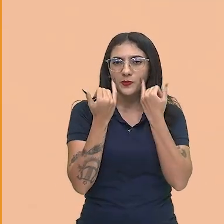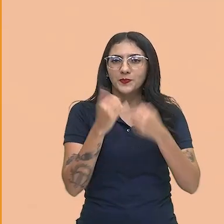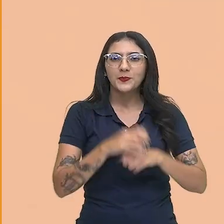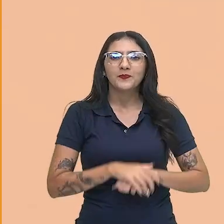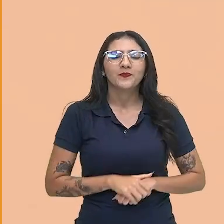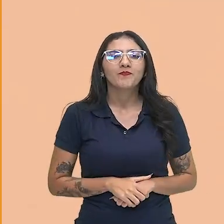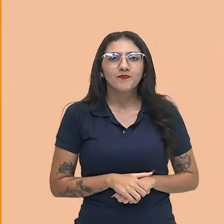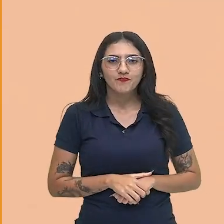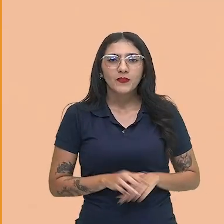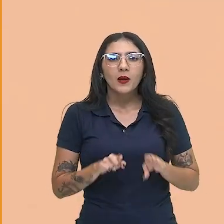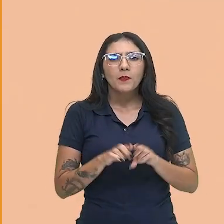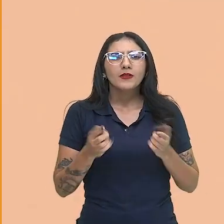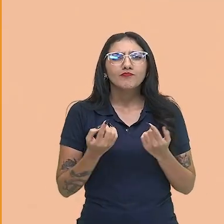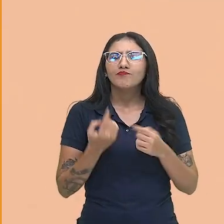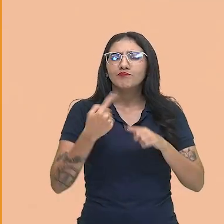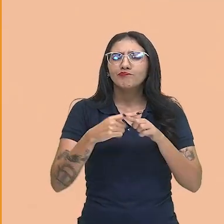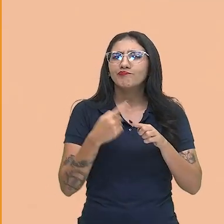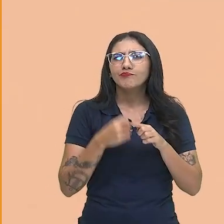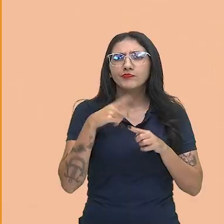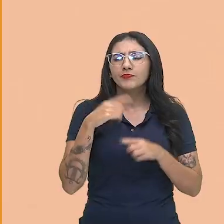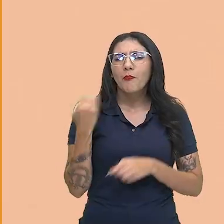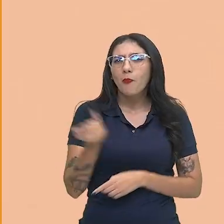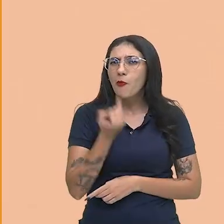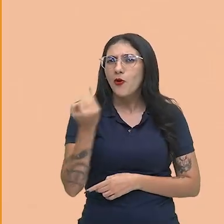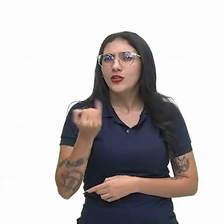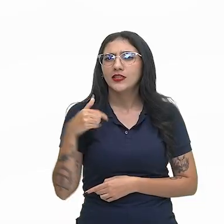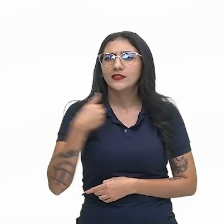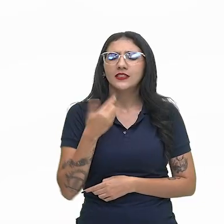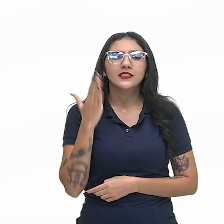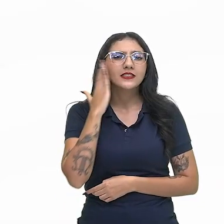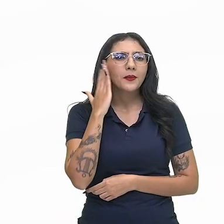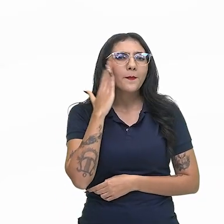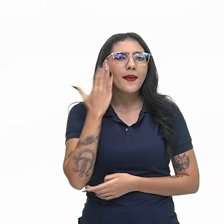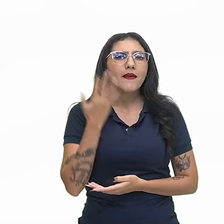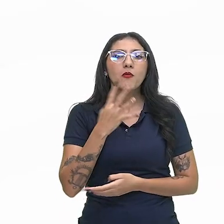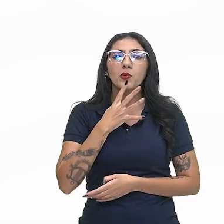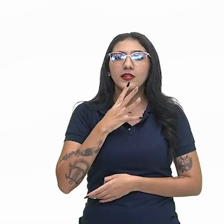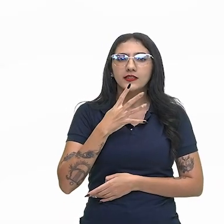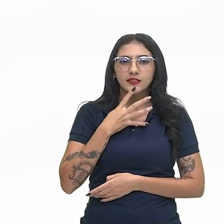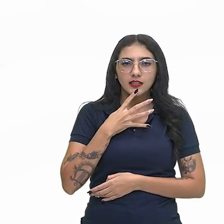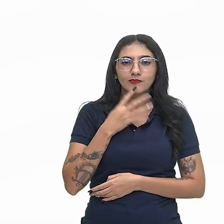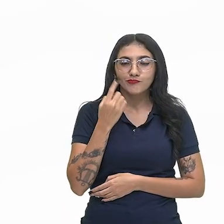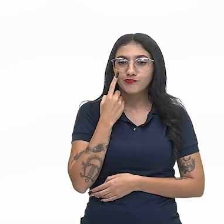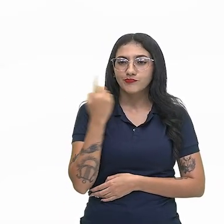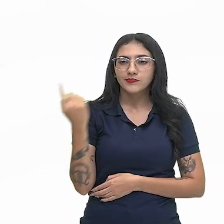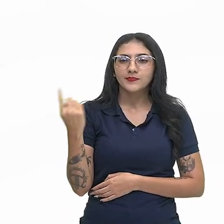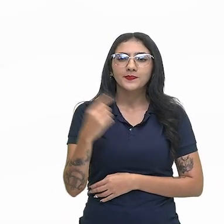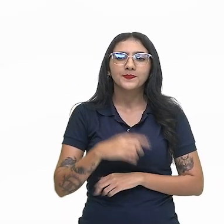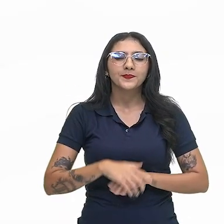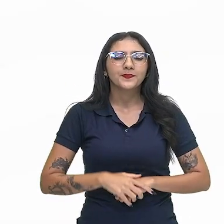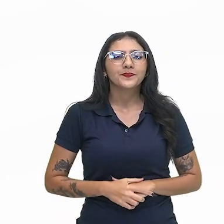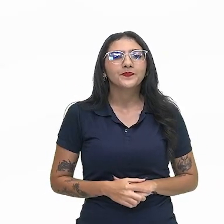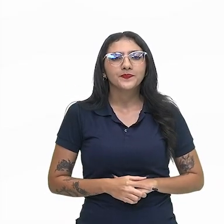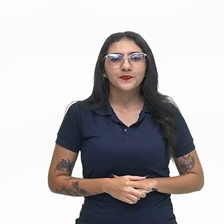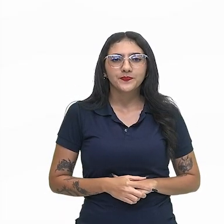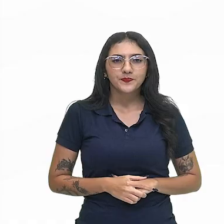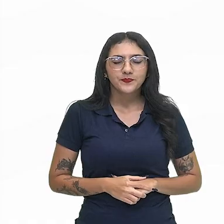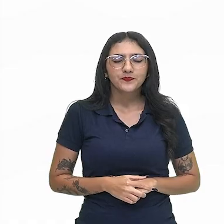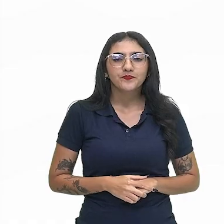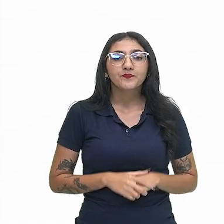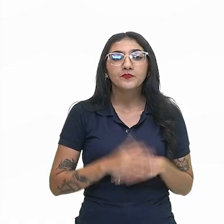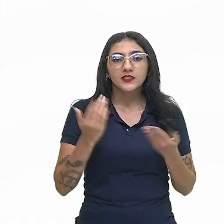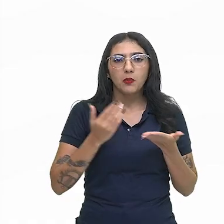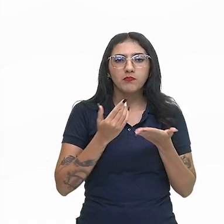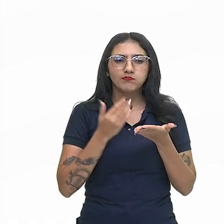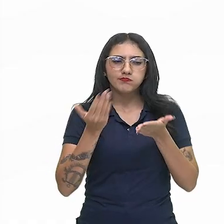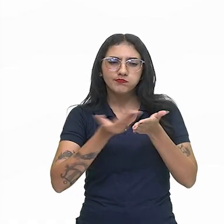importante nós termos essas informações? A importância dos dados e dos indicadores. A revista Forbes